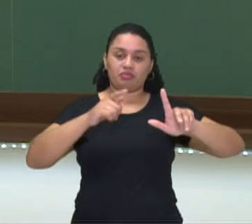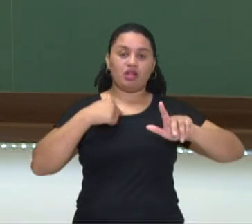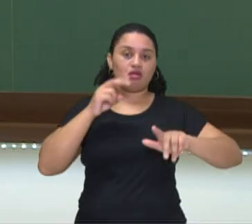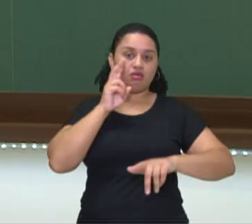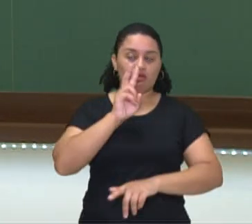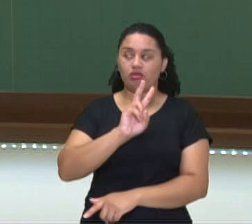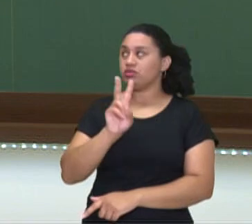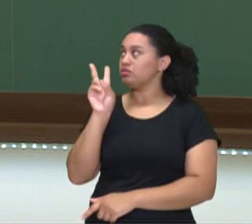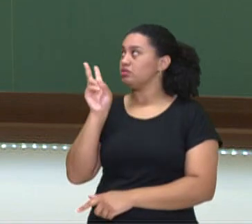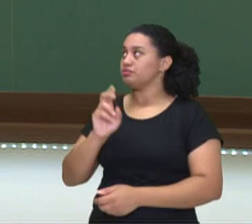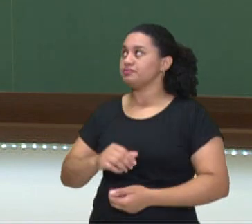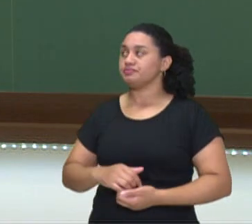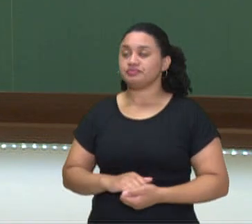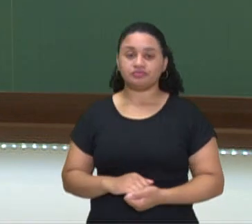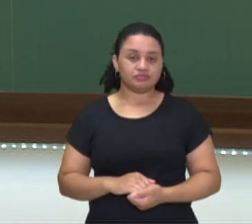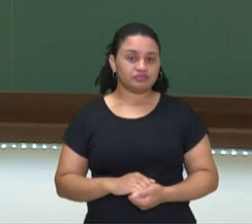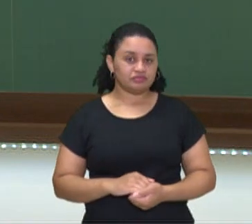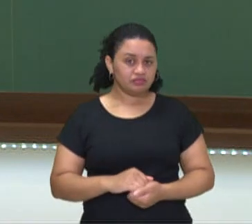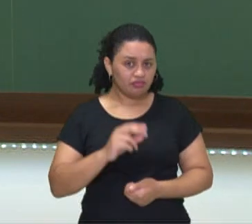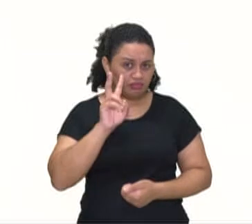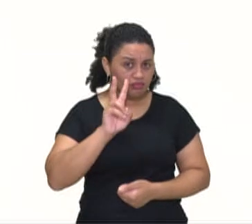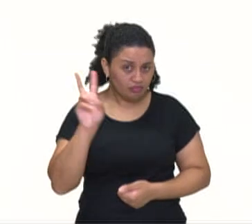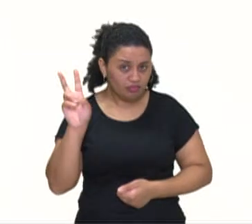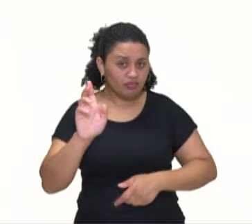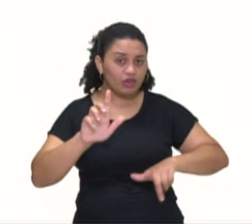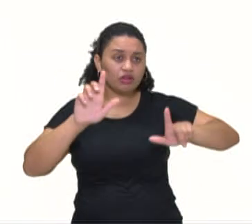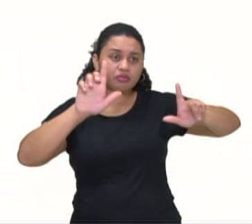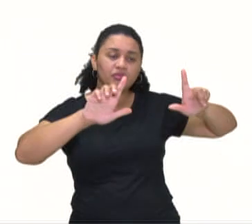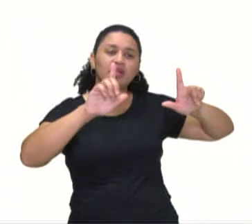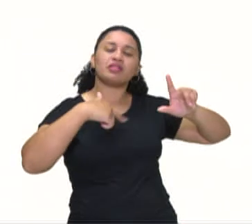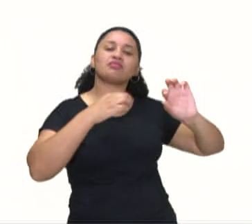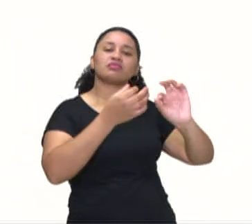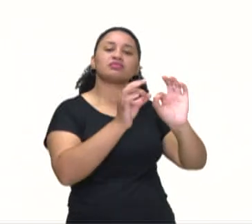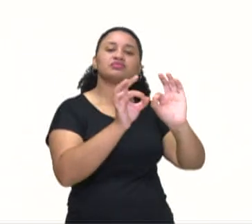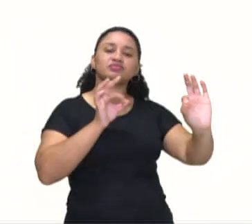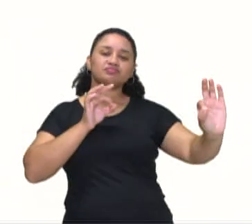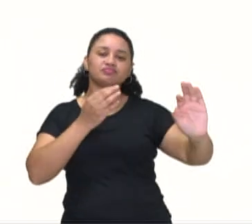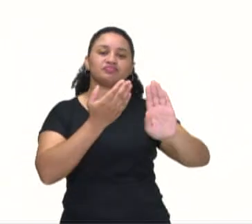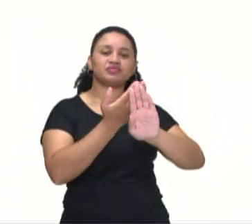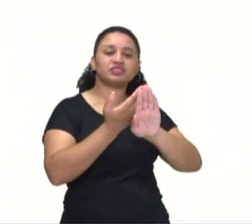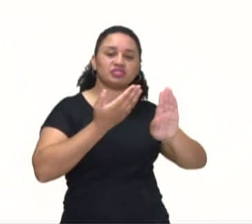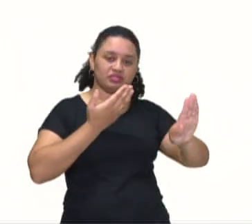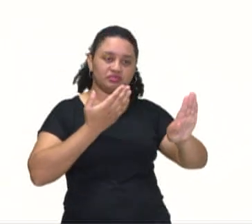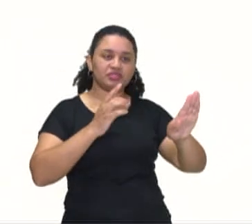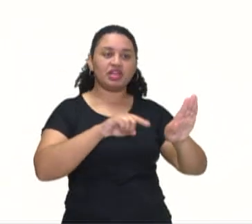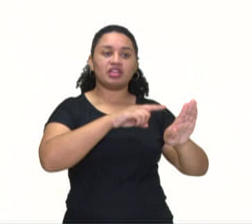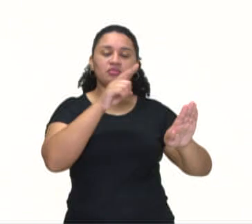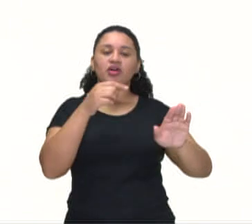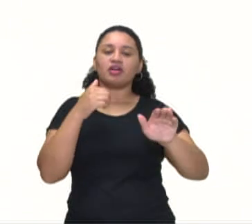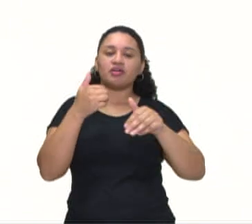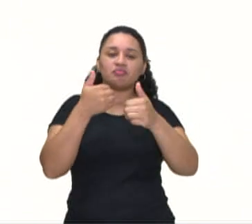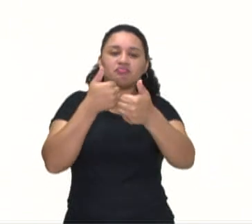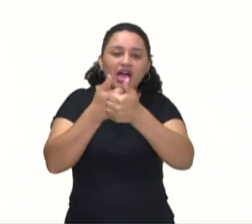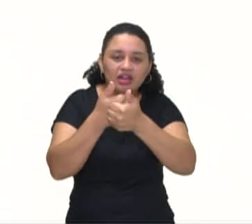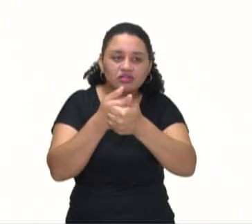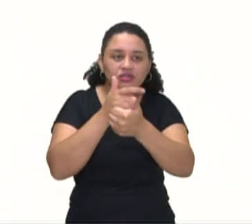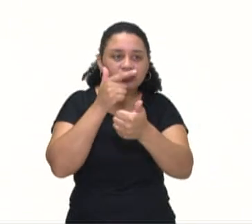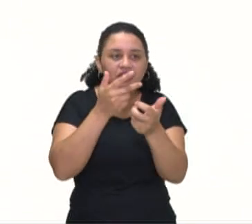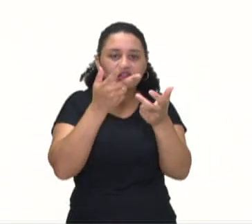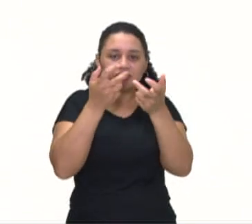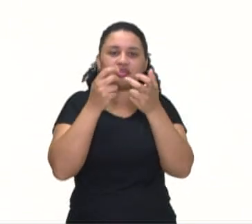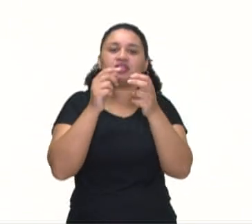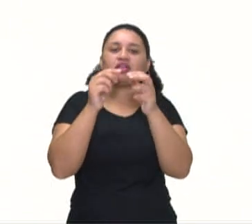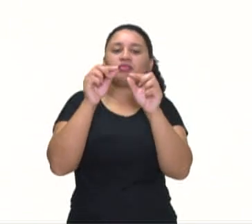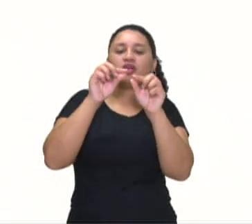e aproximando, você vê os traços que o pintor usa. E aí você